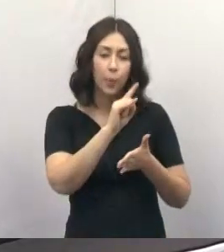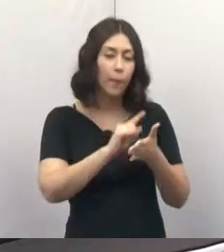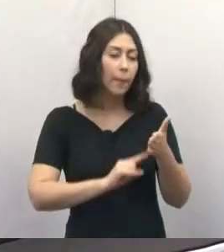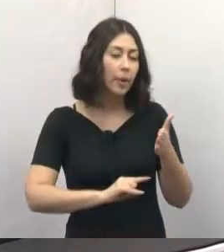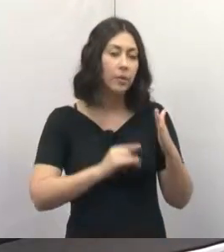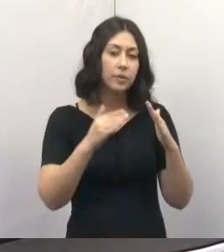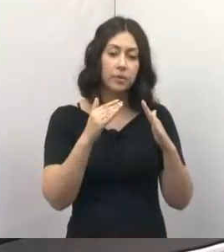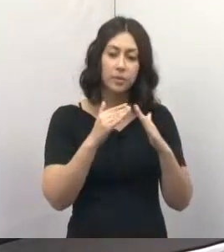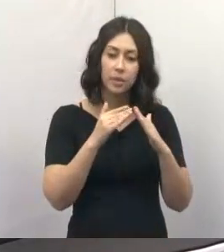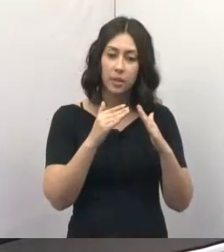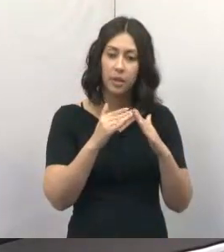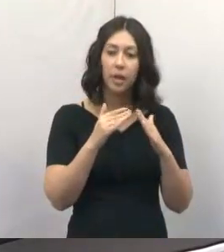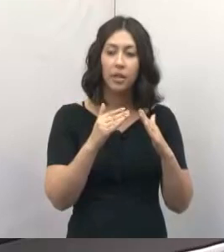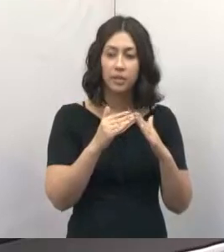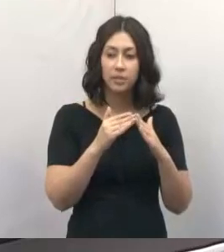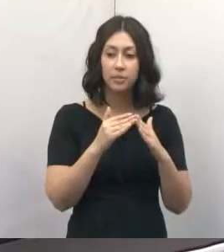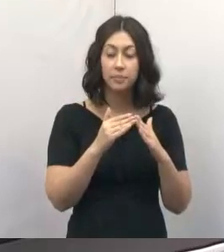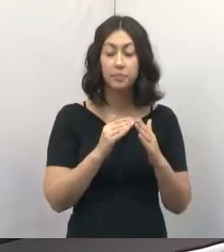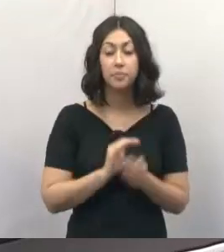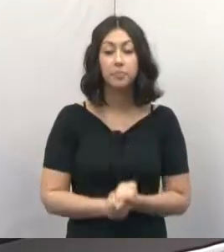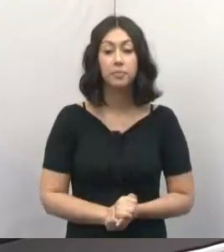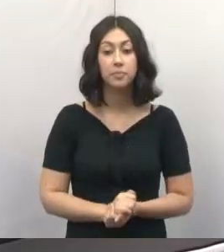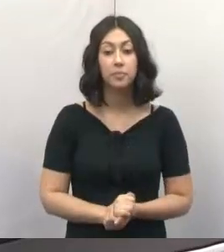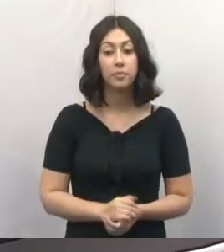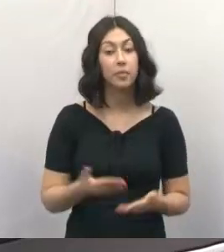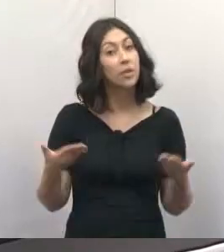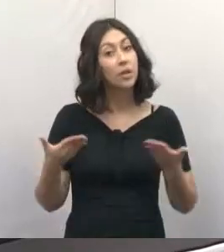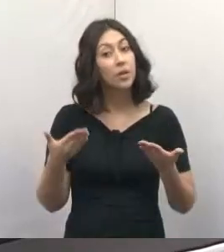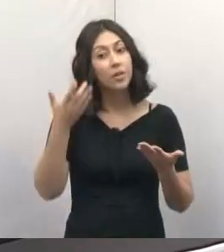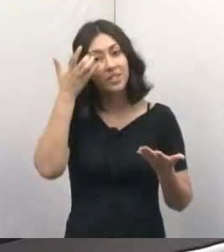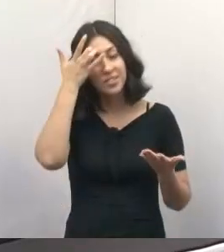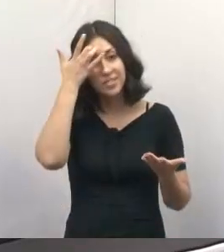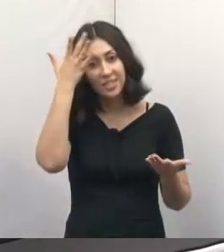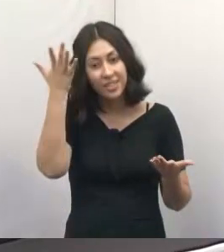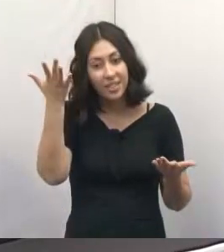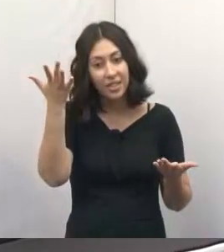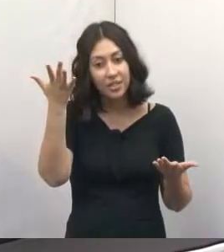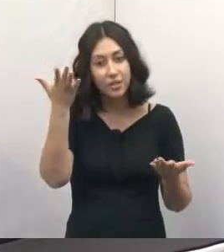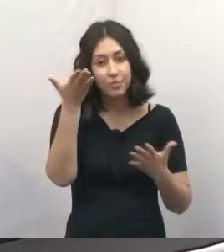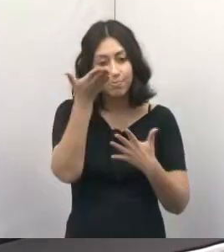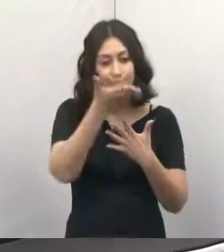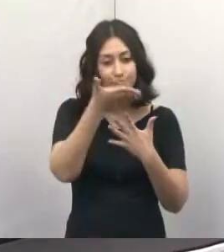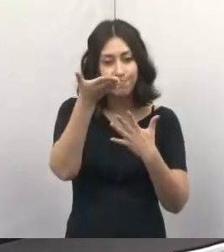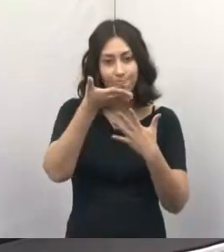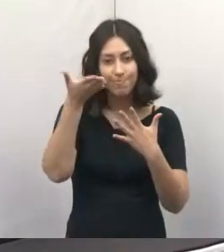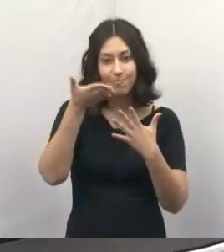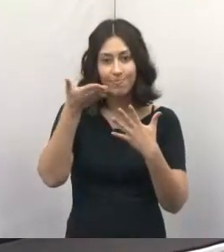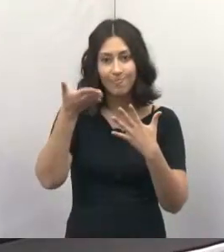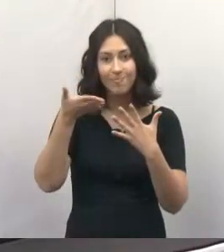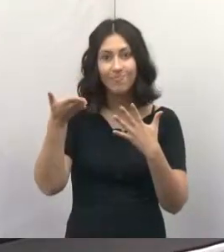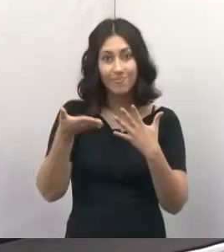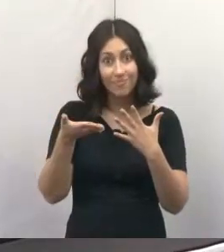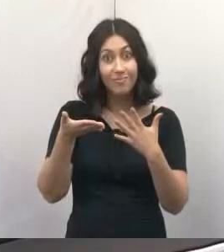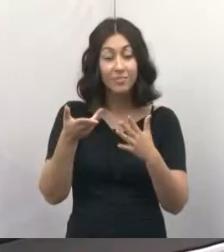conseguir o seu documento. E com essa facilidade dele parcelar isso no cartão, mesmo que tenha